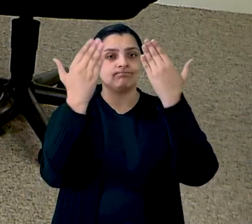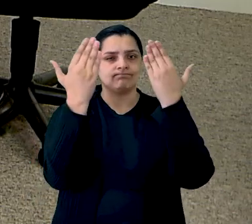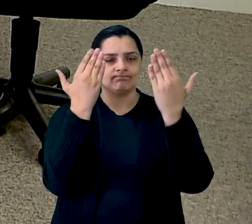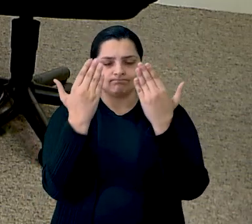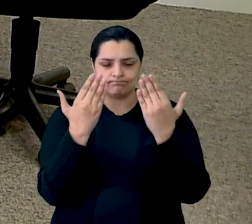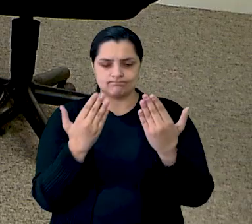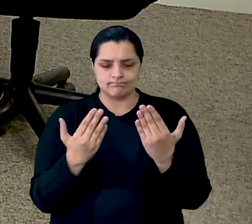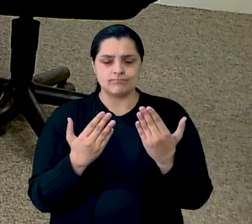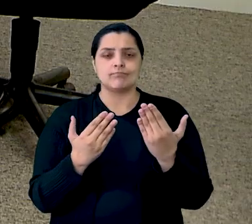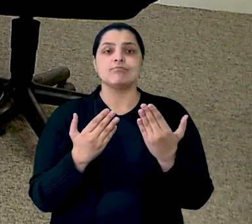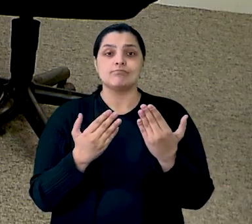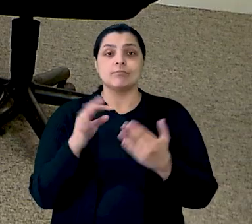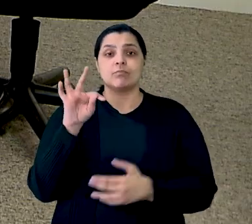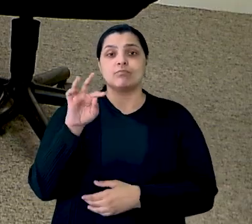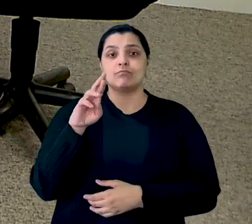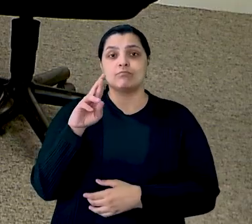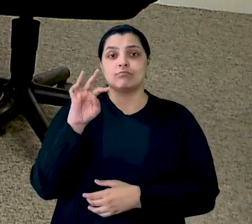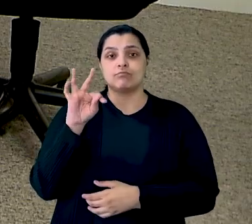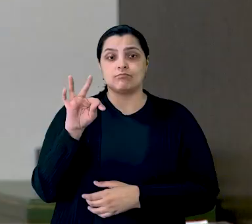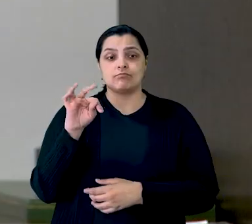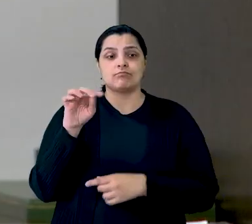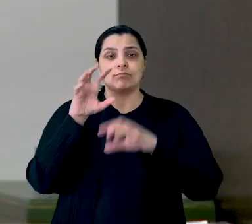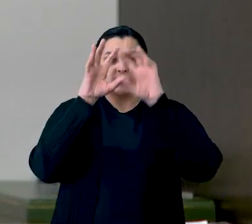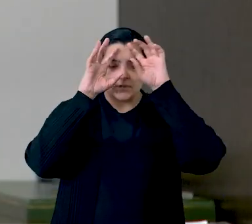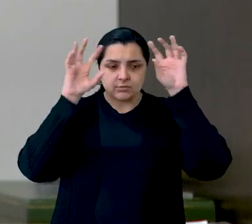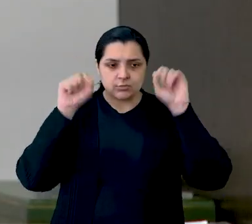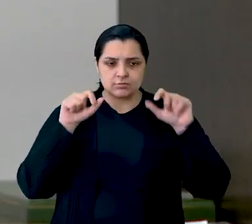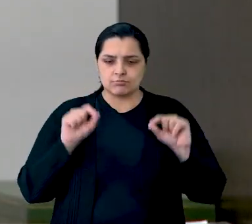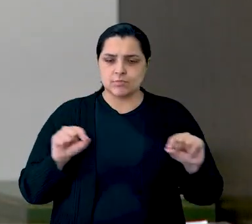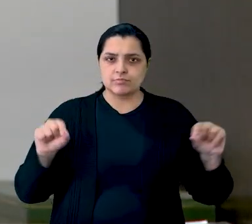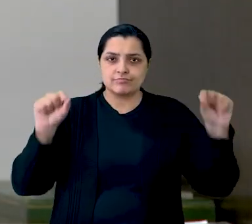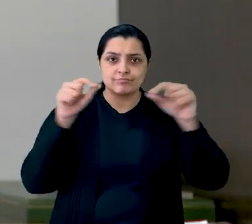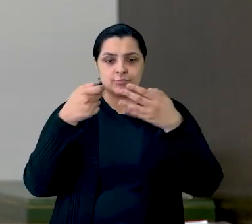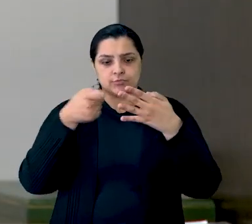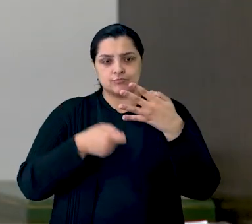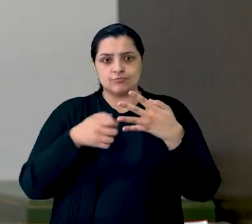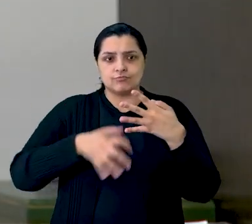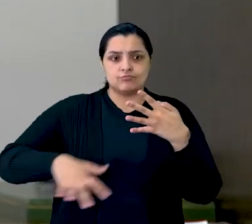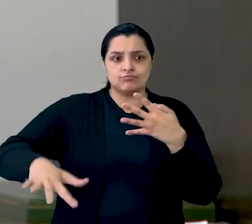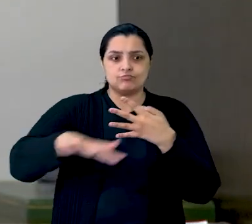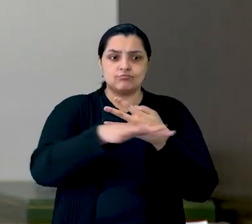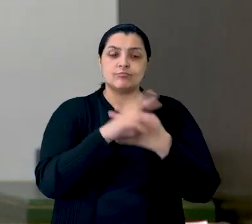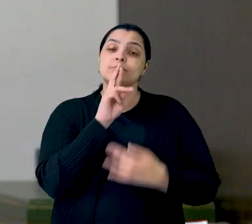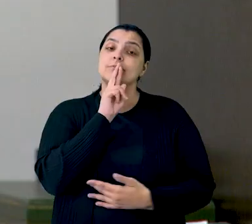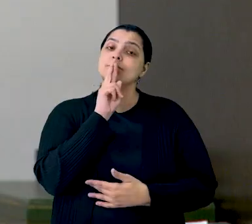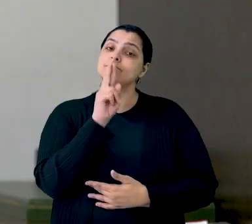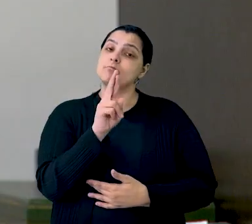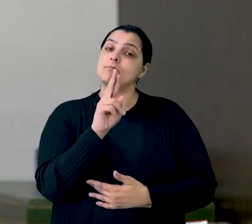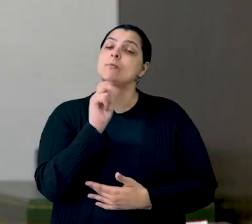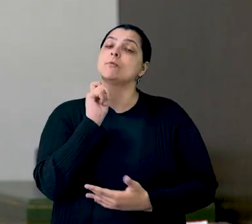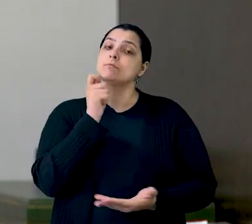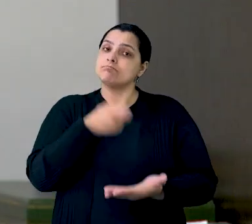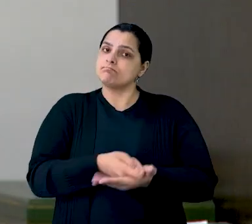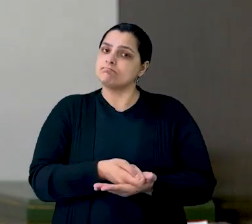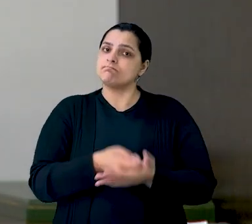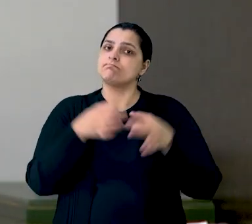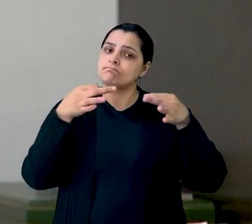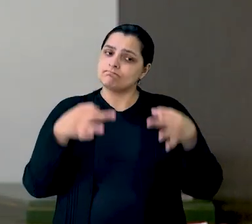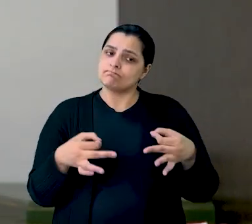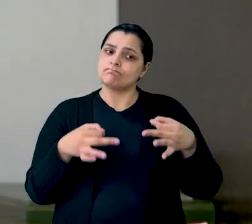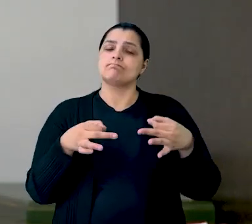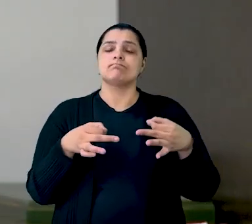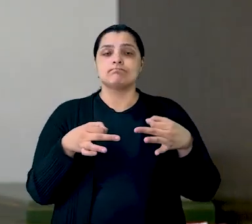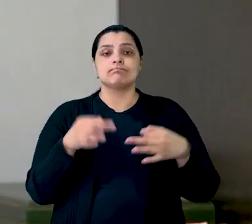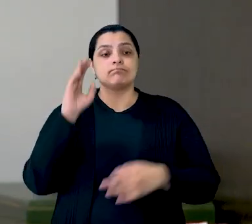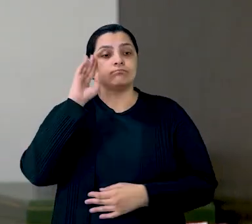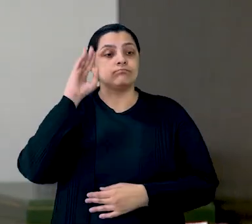criar parâmetros para todos os tribunais. Então, é contribuir para que a jurisprudência ela seja uma resposta efetiva